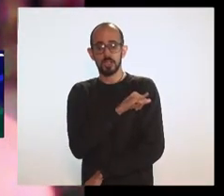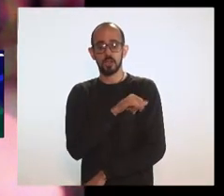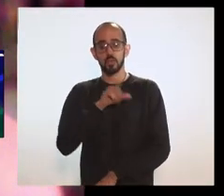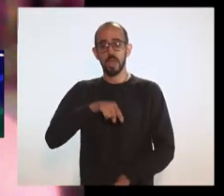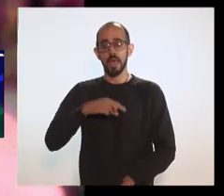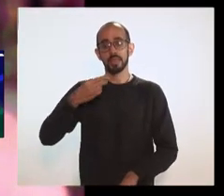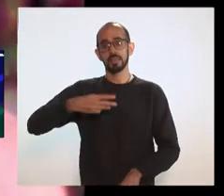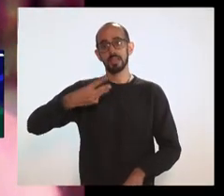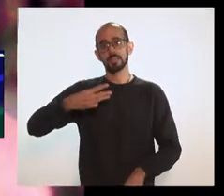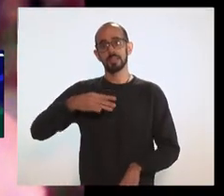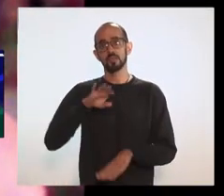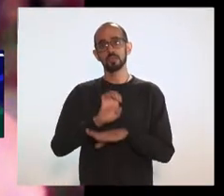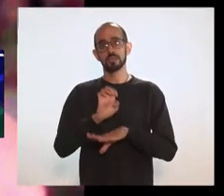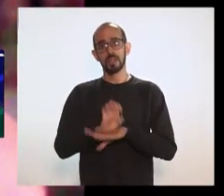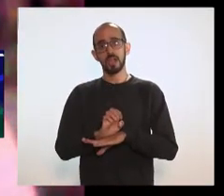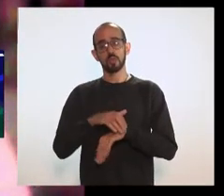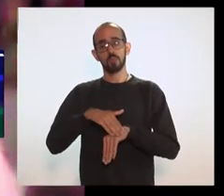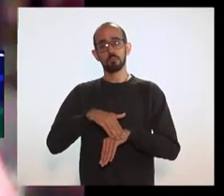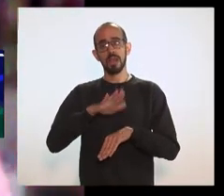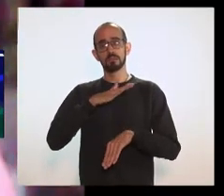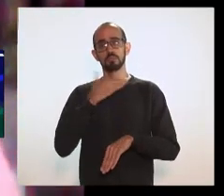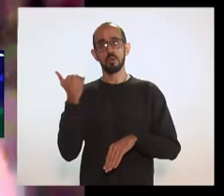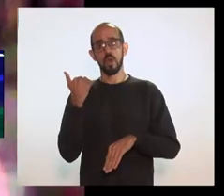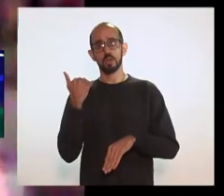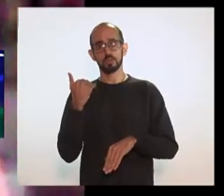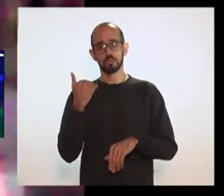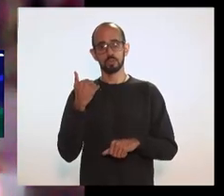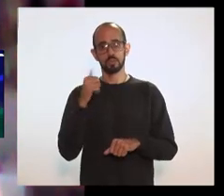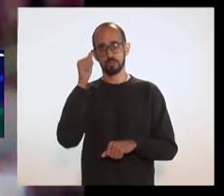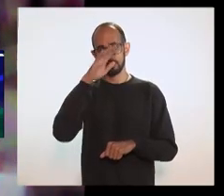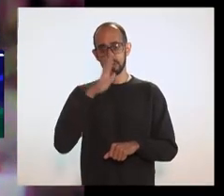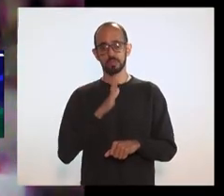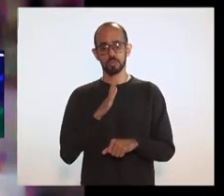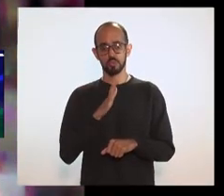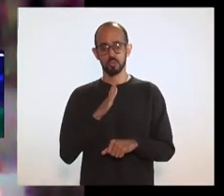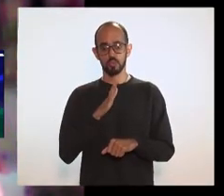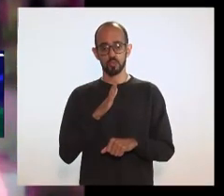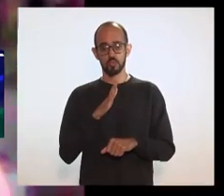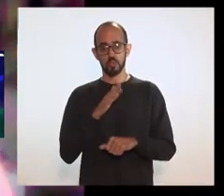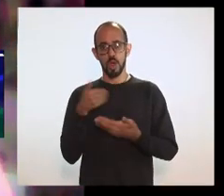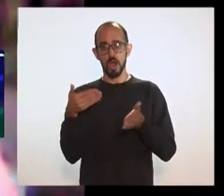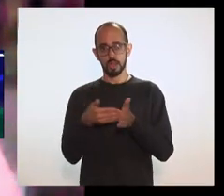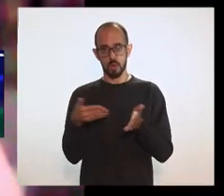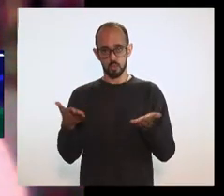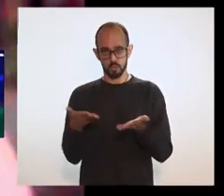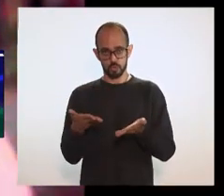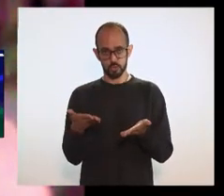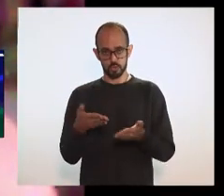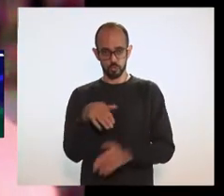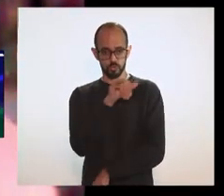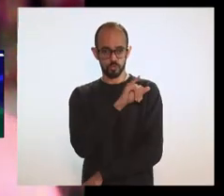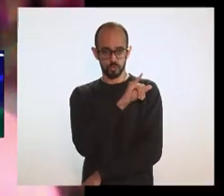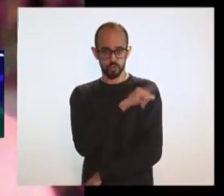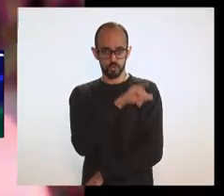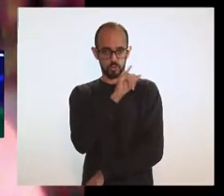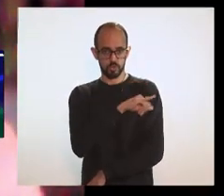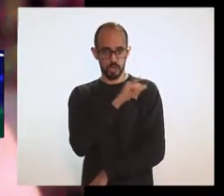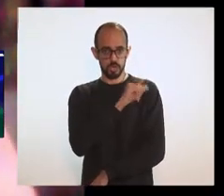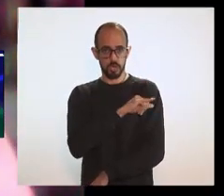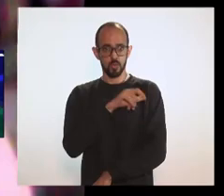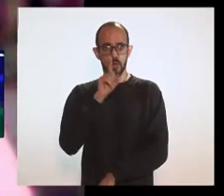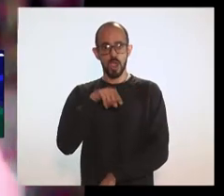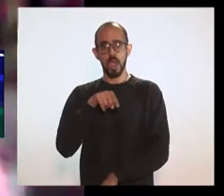de mortes no Brasil. O terceiro estado. Do início da pandemia para cá, o estado do Rio de Janeiro é o